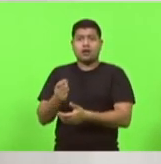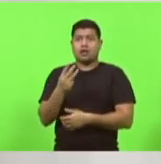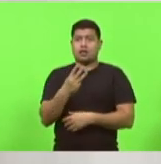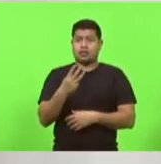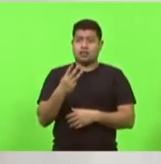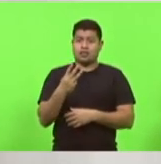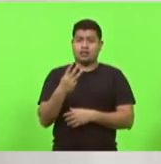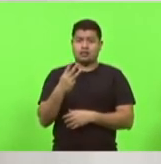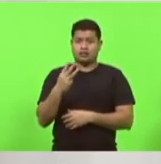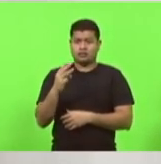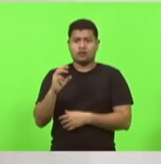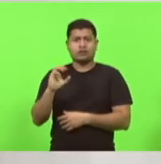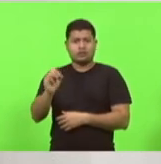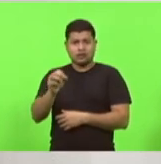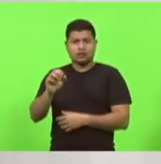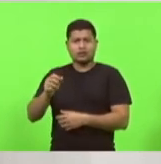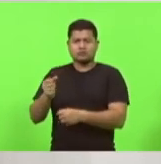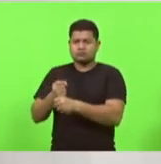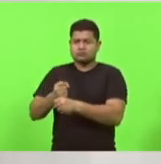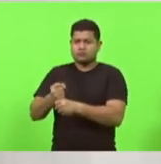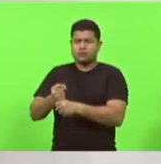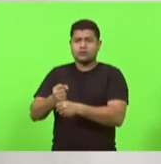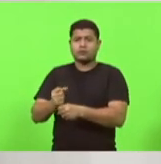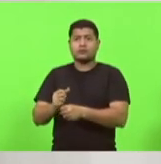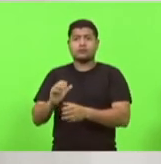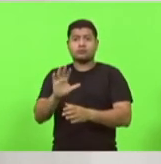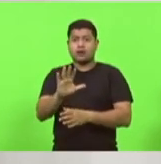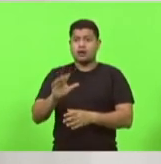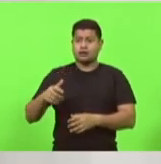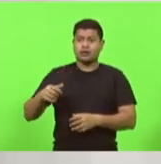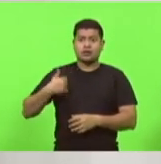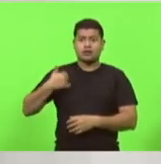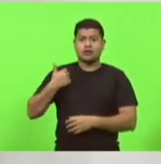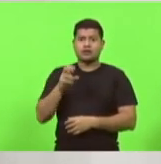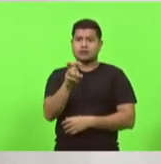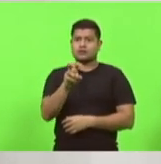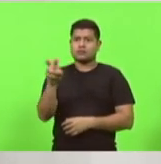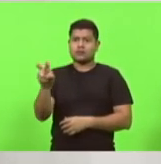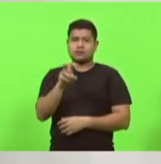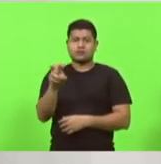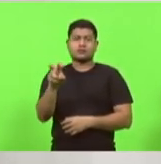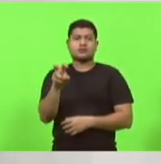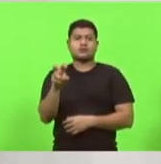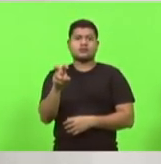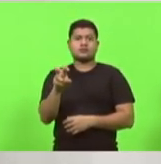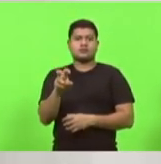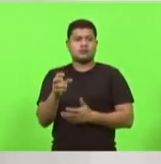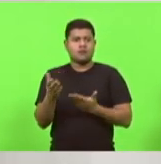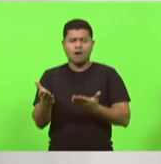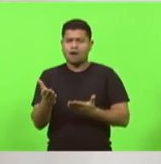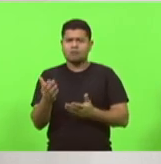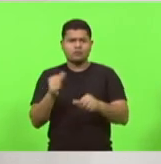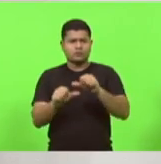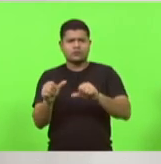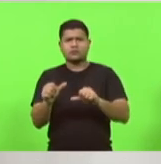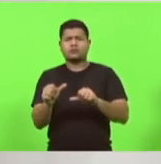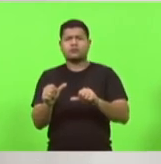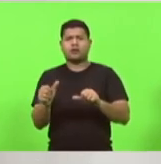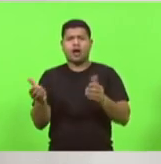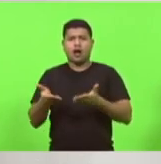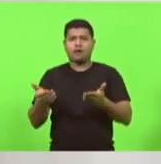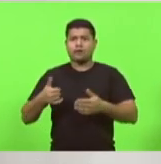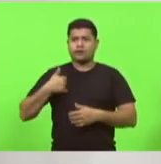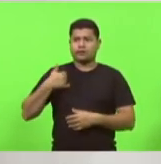mínimo 55. Então ele já contribuiu 30 e tem 51 de